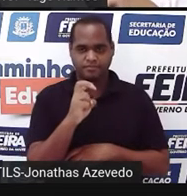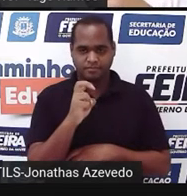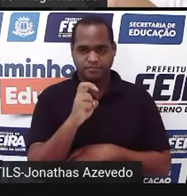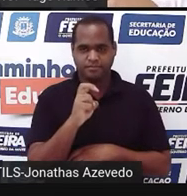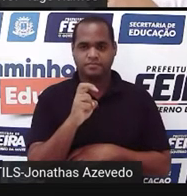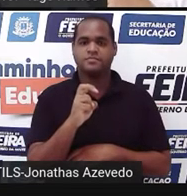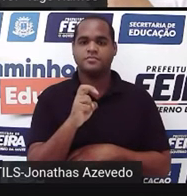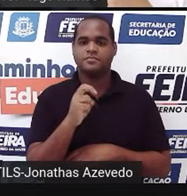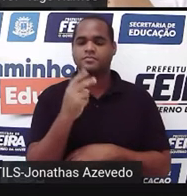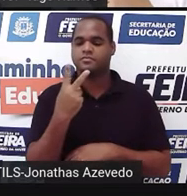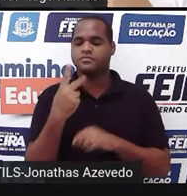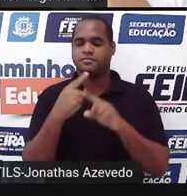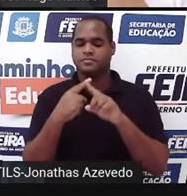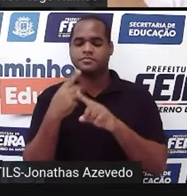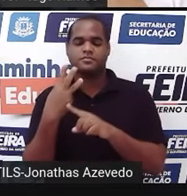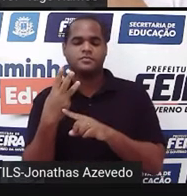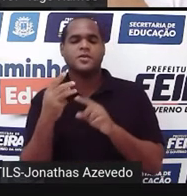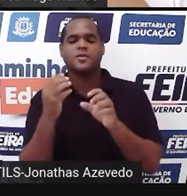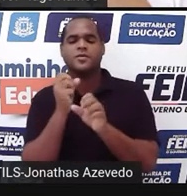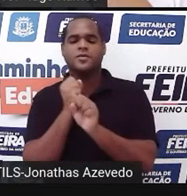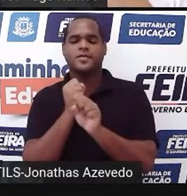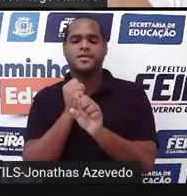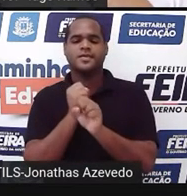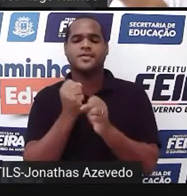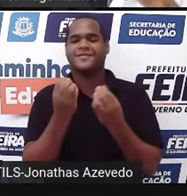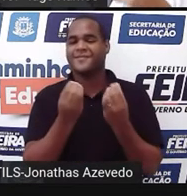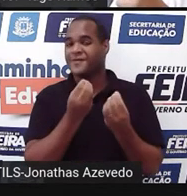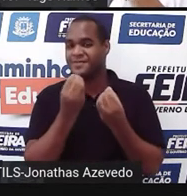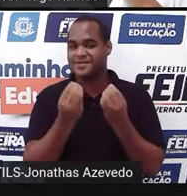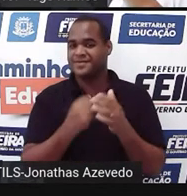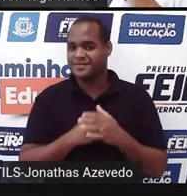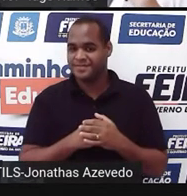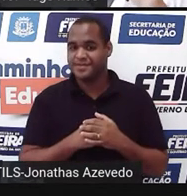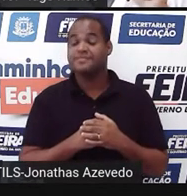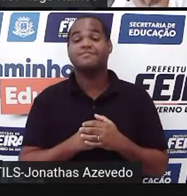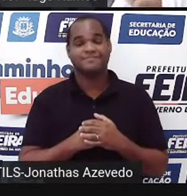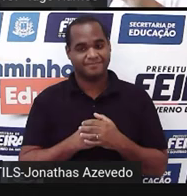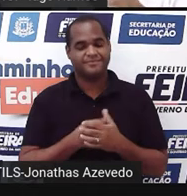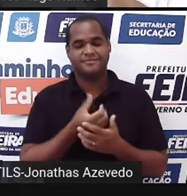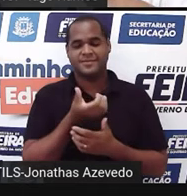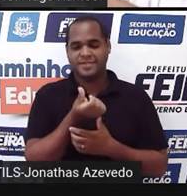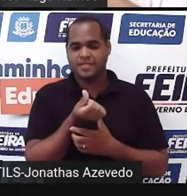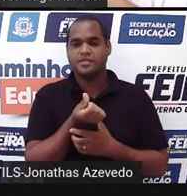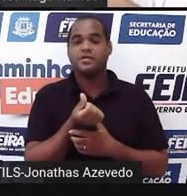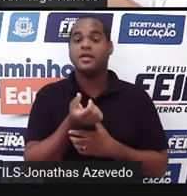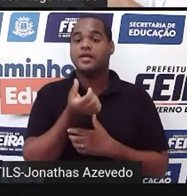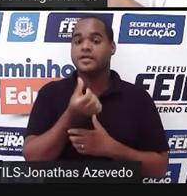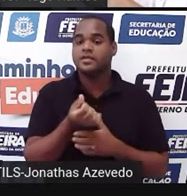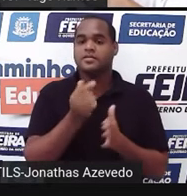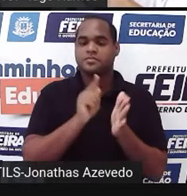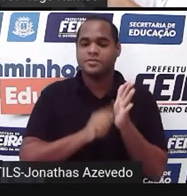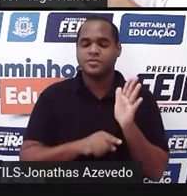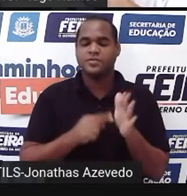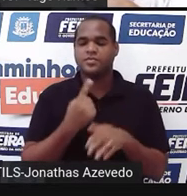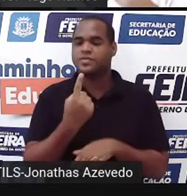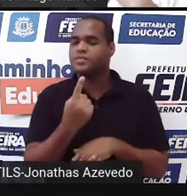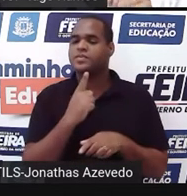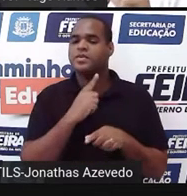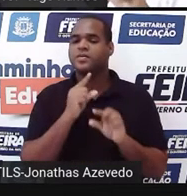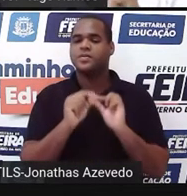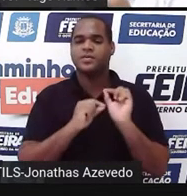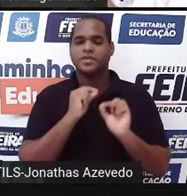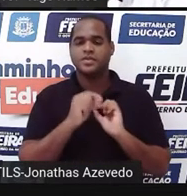duas vezes três quanto é que dá isso das seis e aí fica 6 - 1